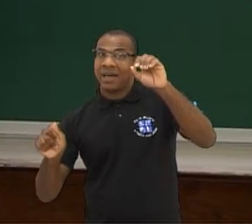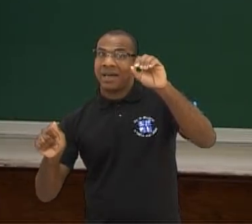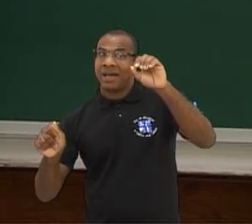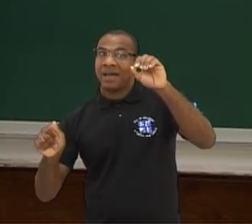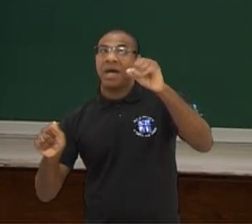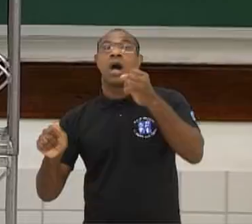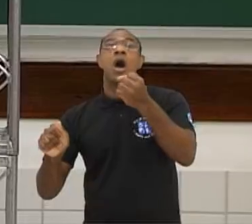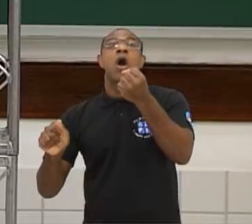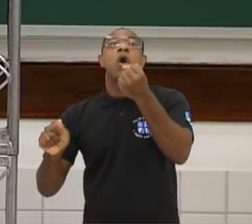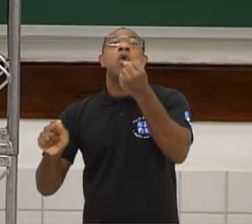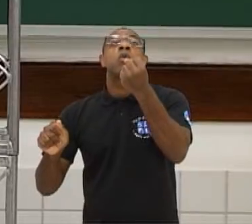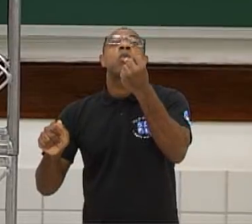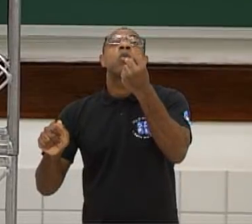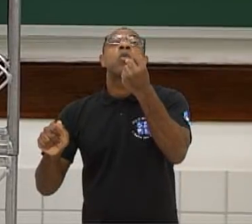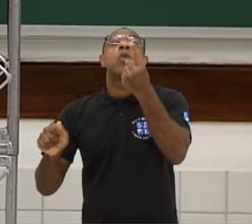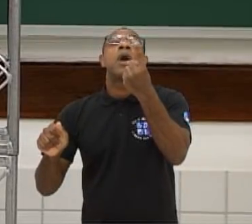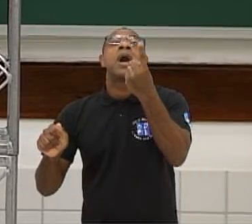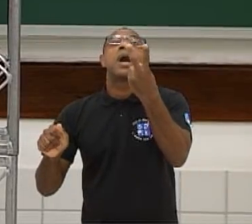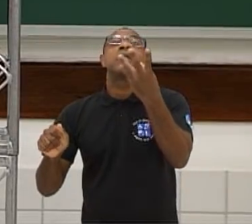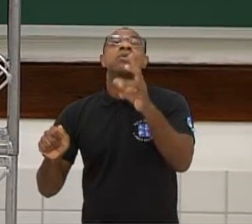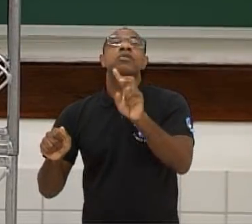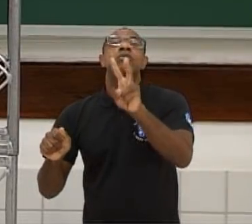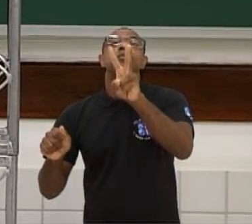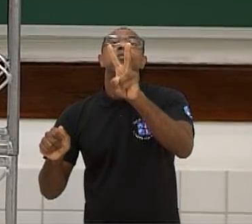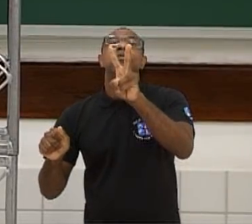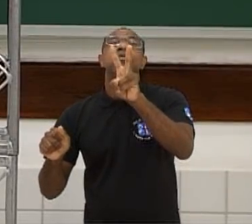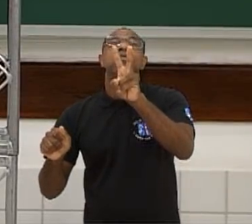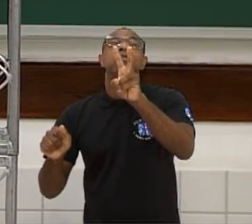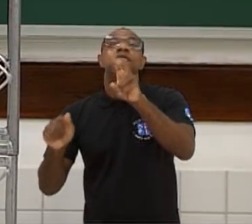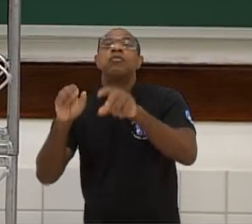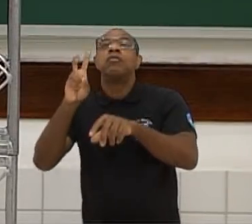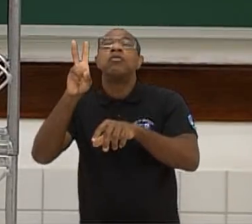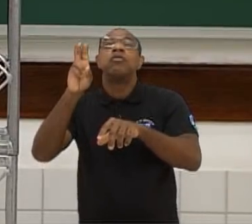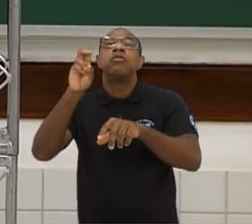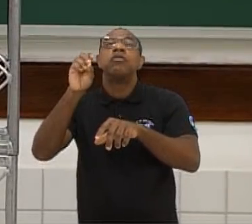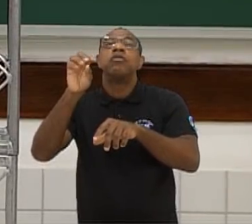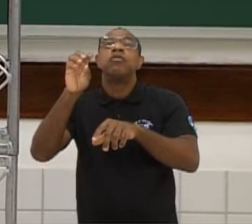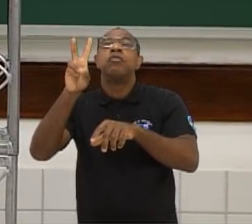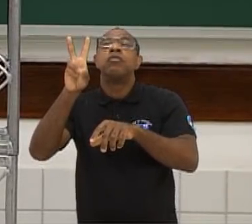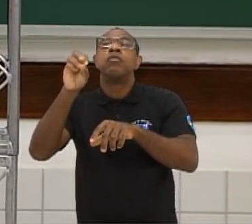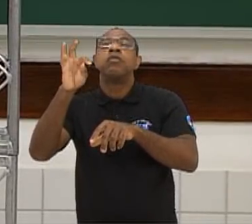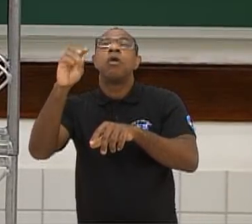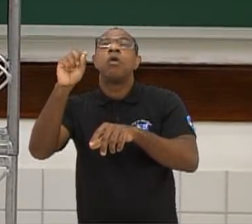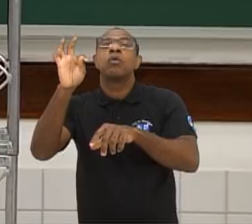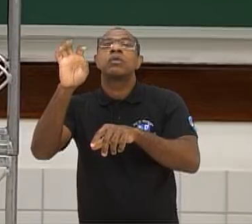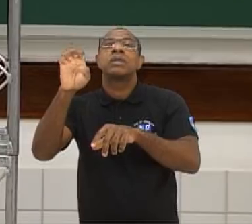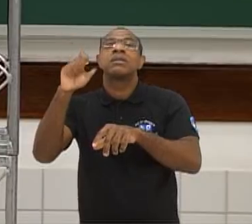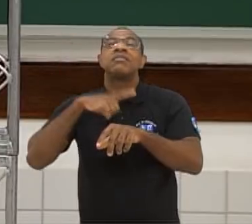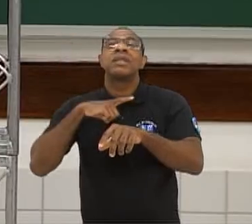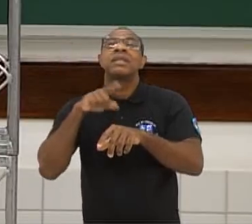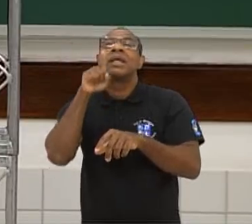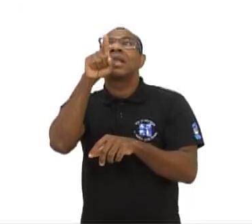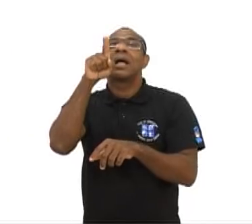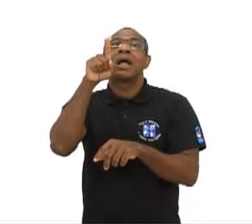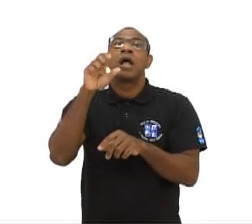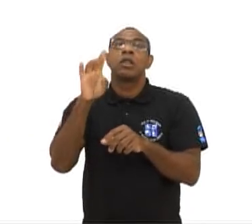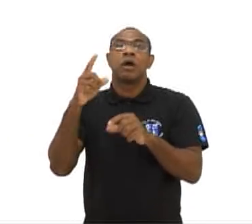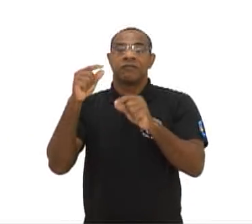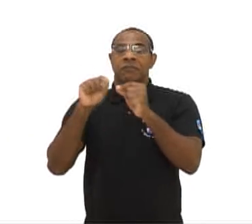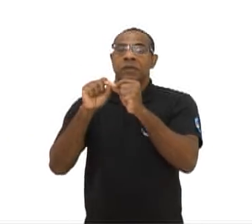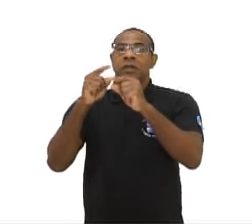tiver 2 amperes? Então, tá bem facinho. É só multiplicar cruzado. Olha só que